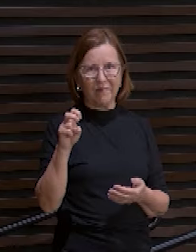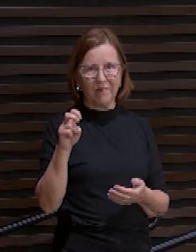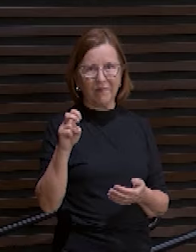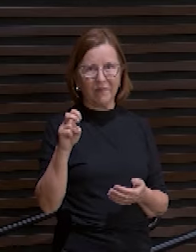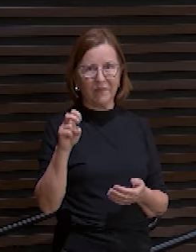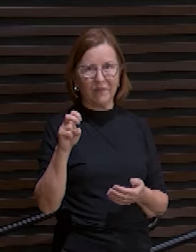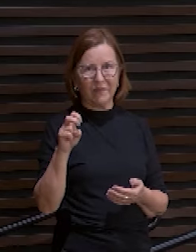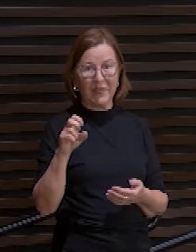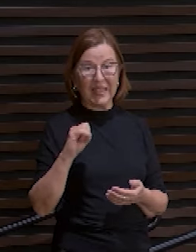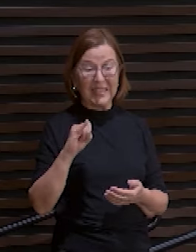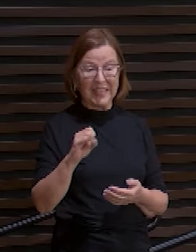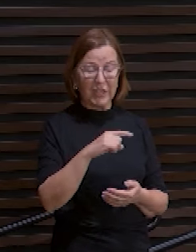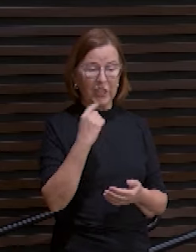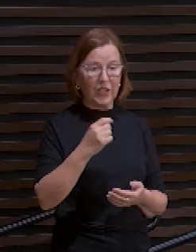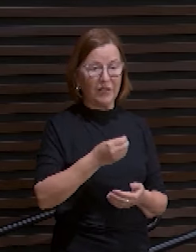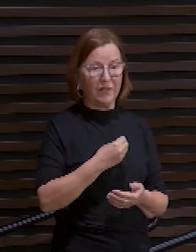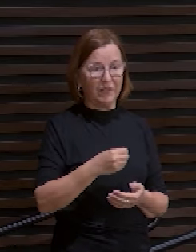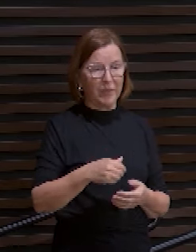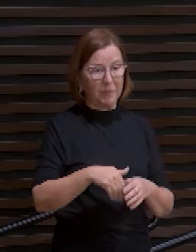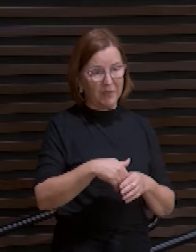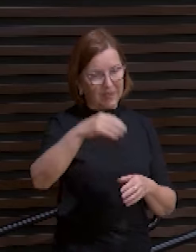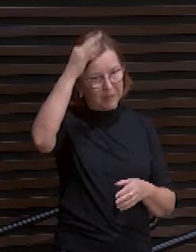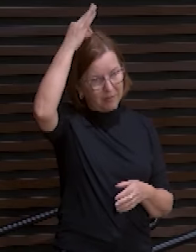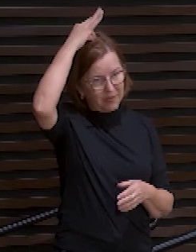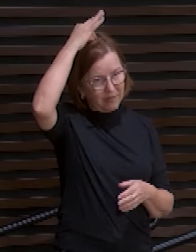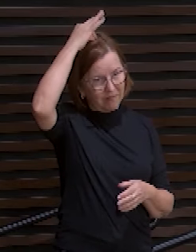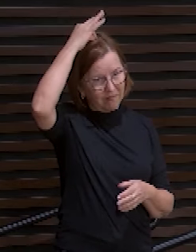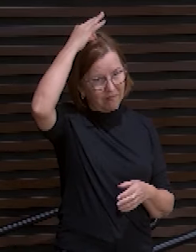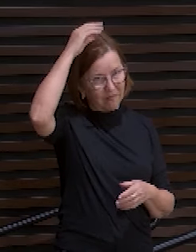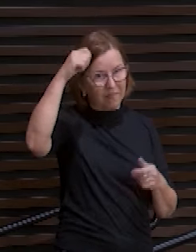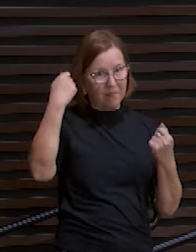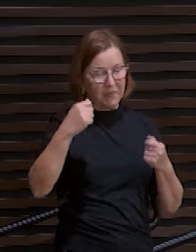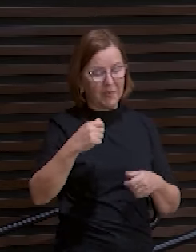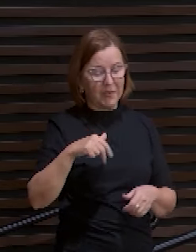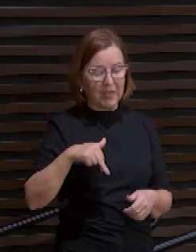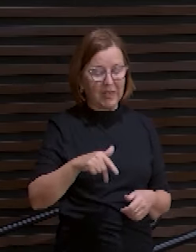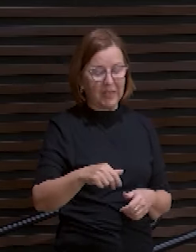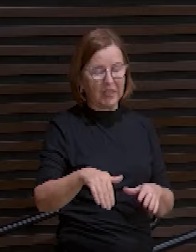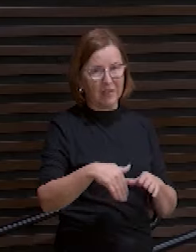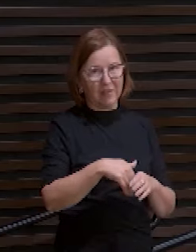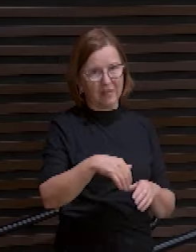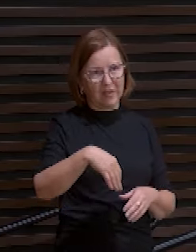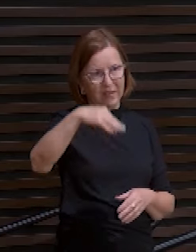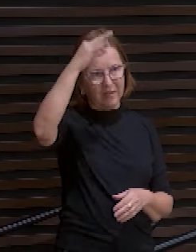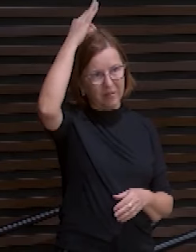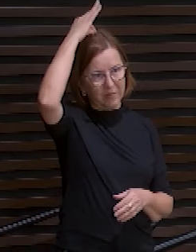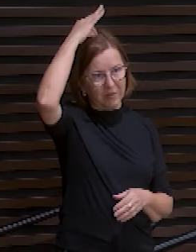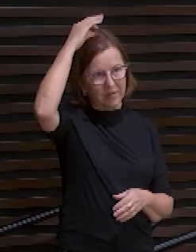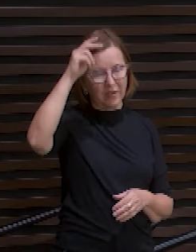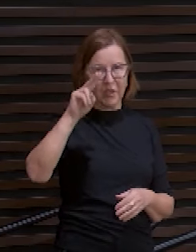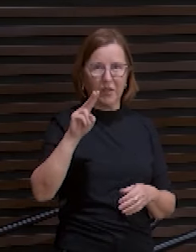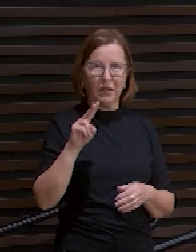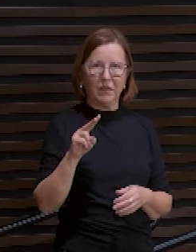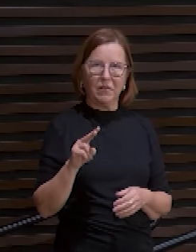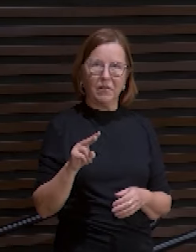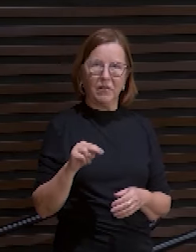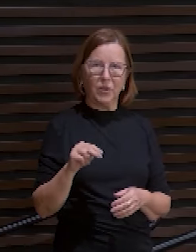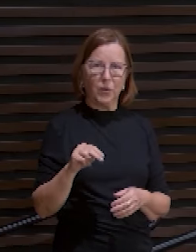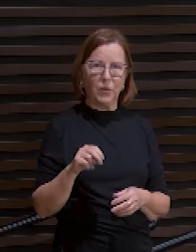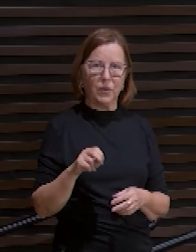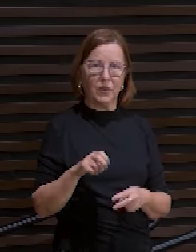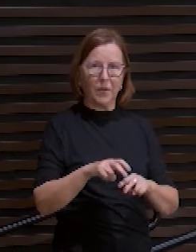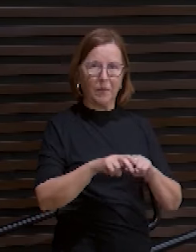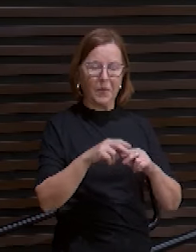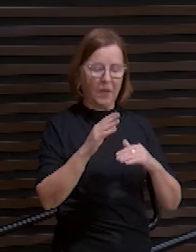vivemos no espírito andemos também no espírito jamais por obra da